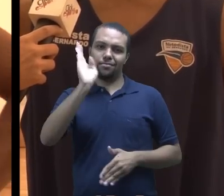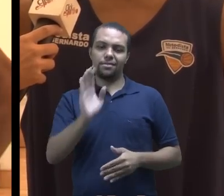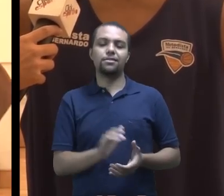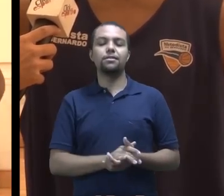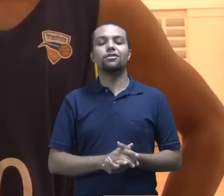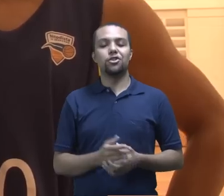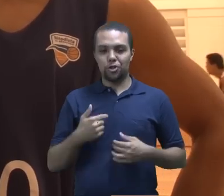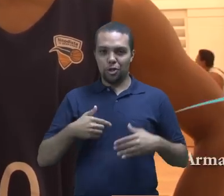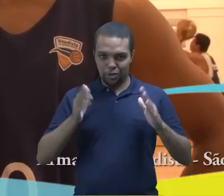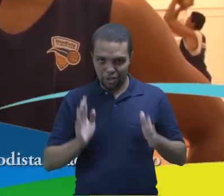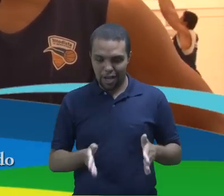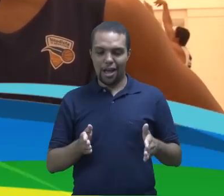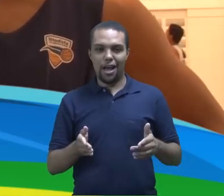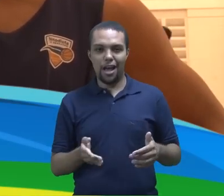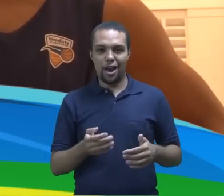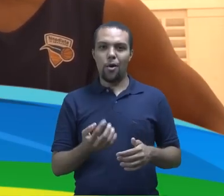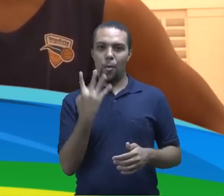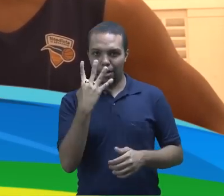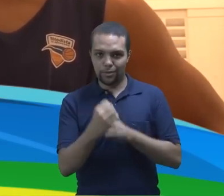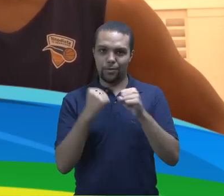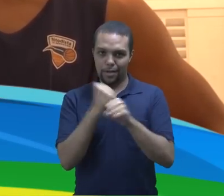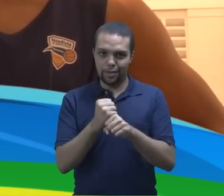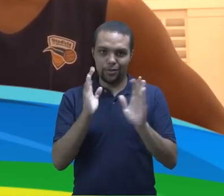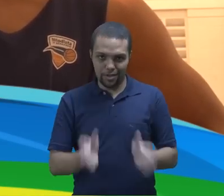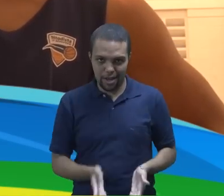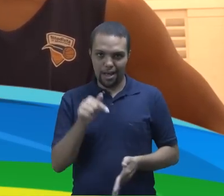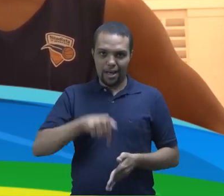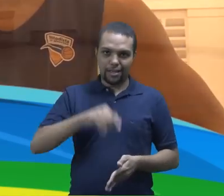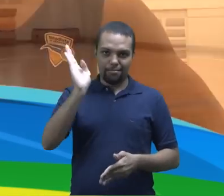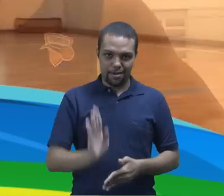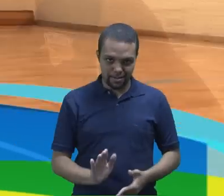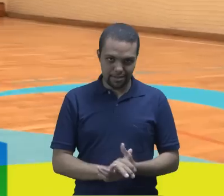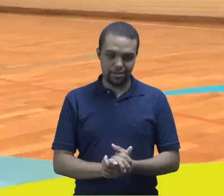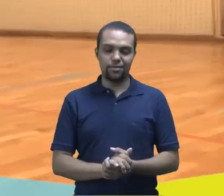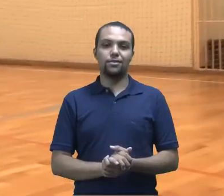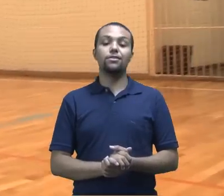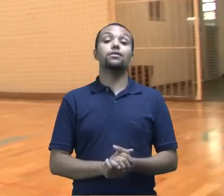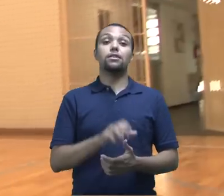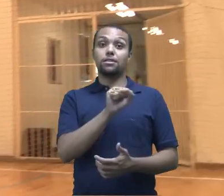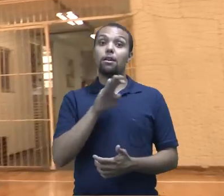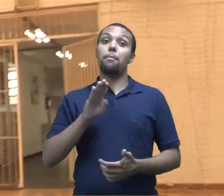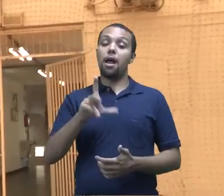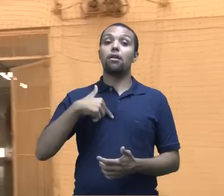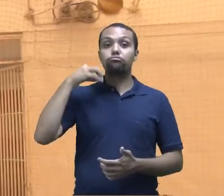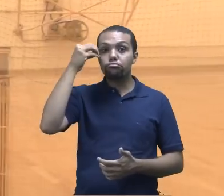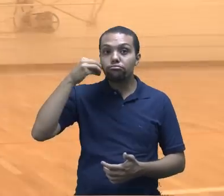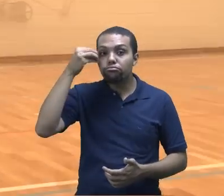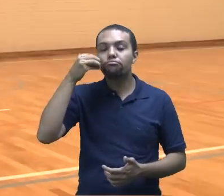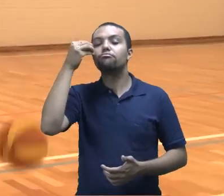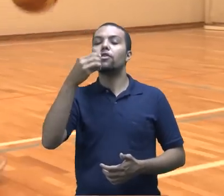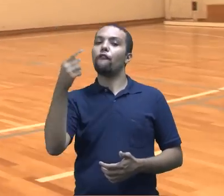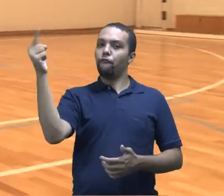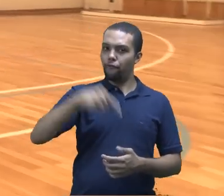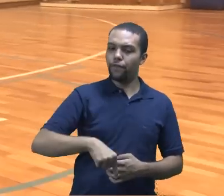brasileiro, vai. Aí já estou no quarto ano aqui no Brasil. São Bernardo dado a oportunidade